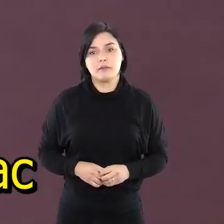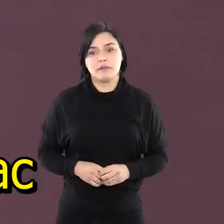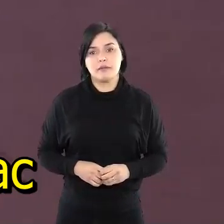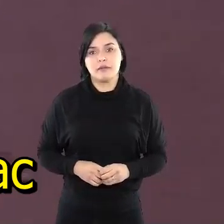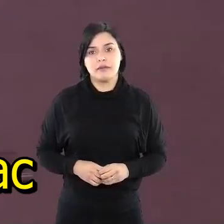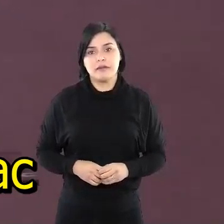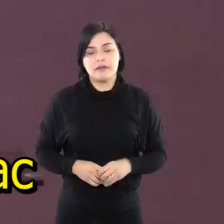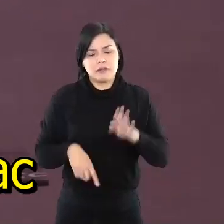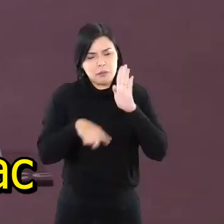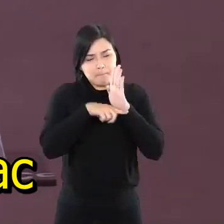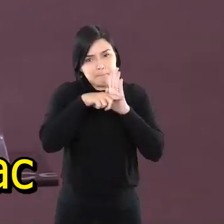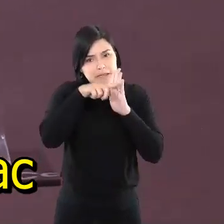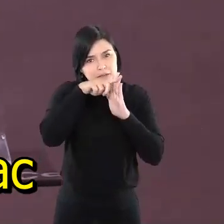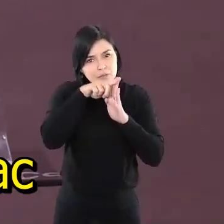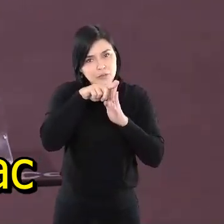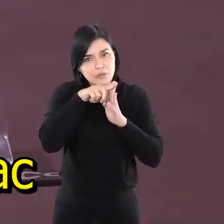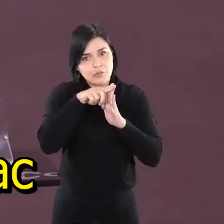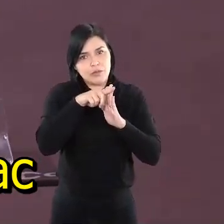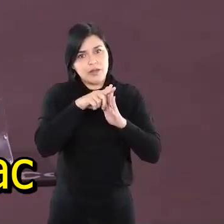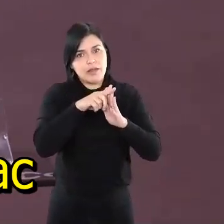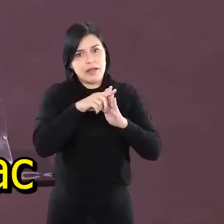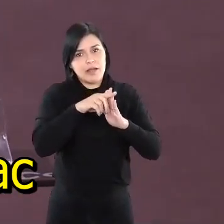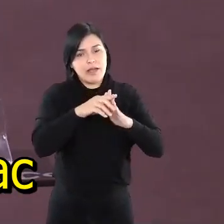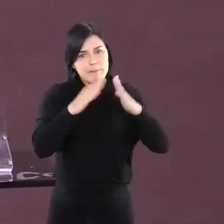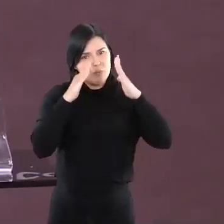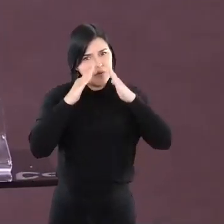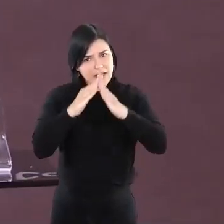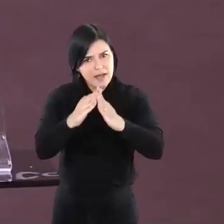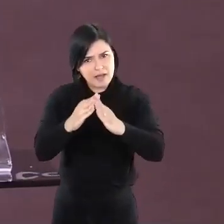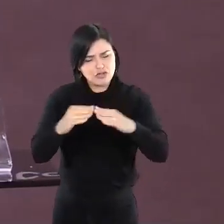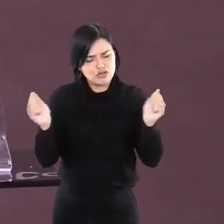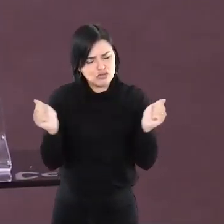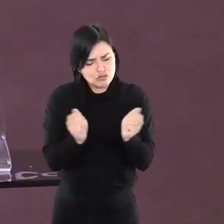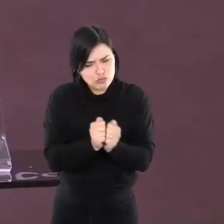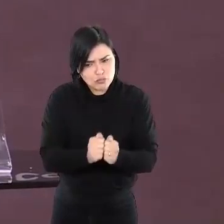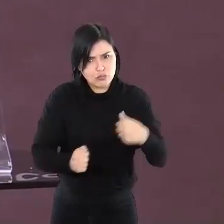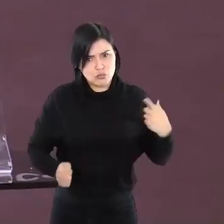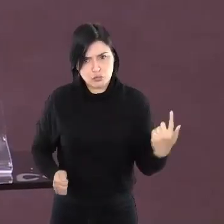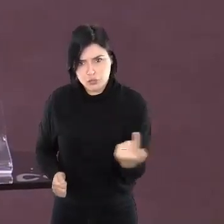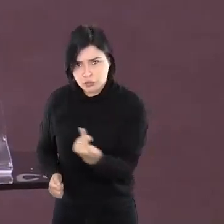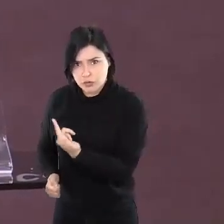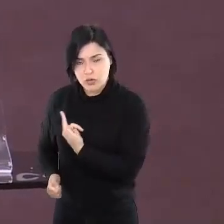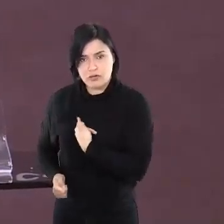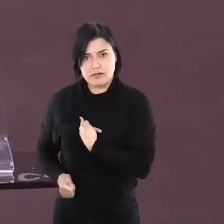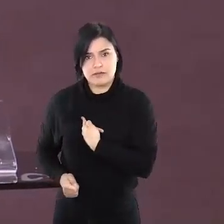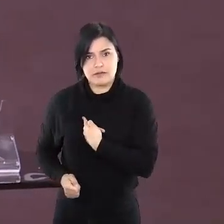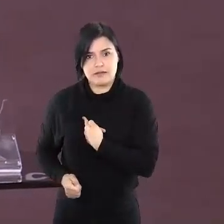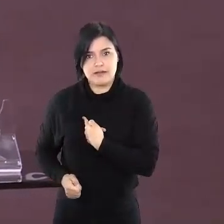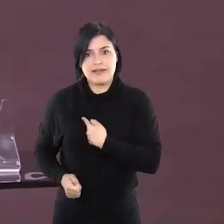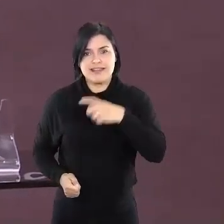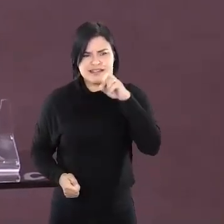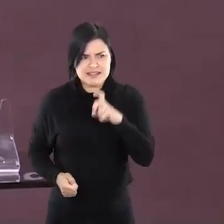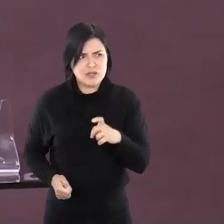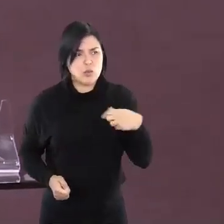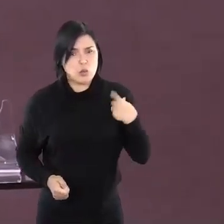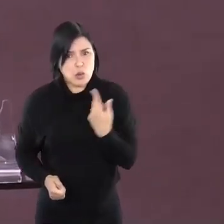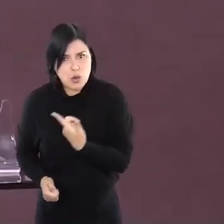que o seu projeto é habitar no nosso meio e ser o nosso Deus.